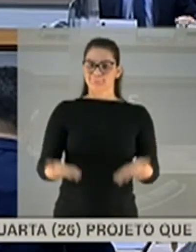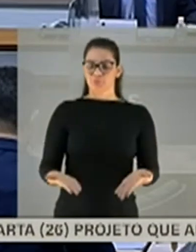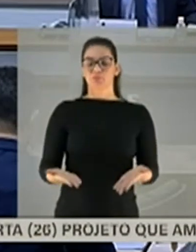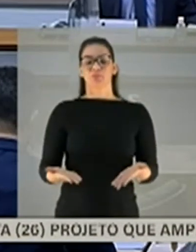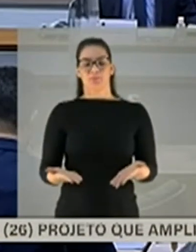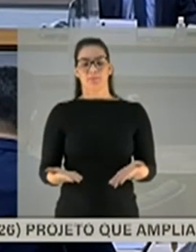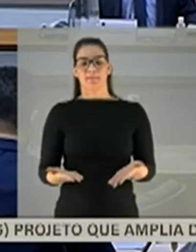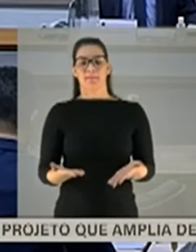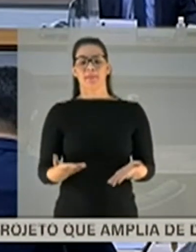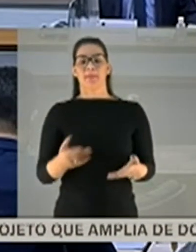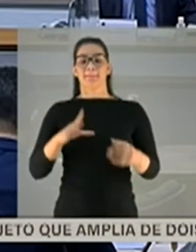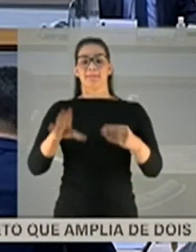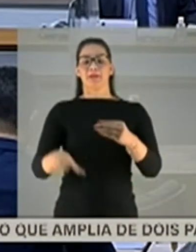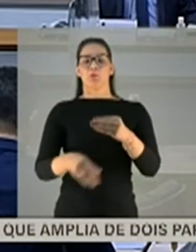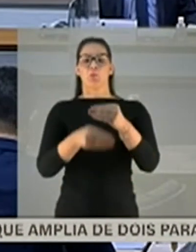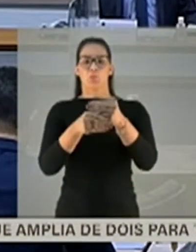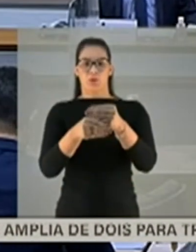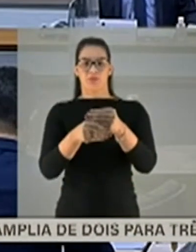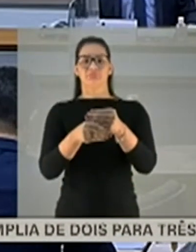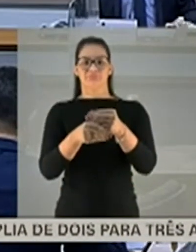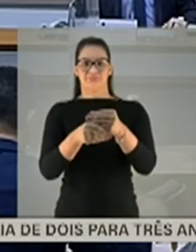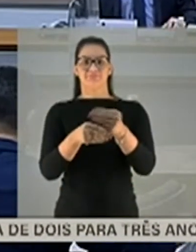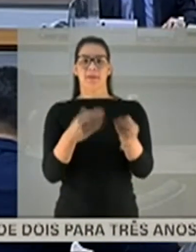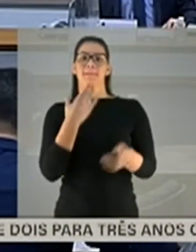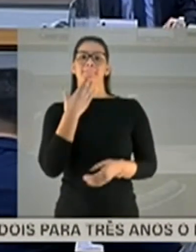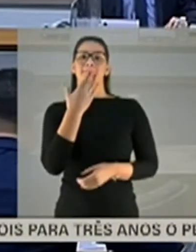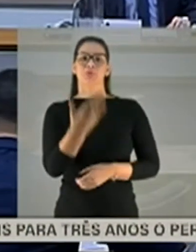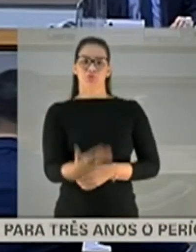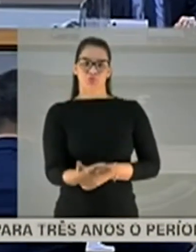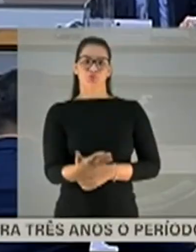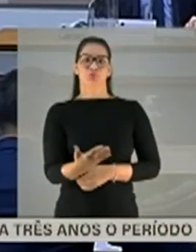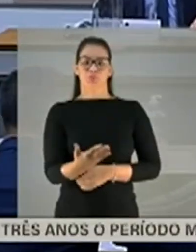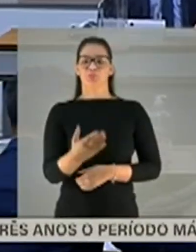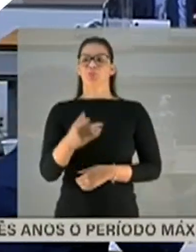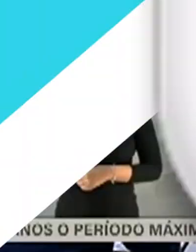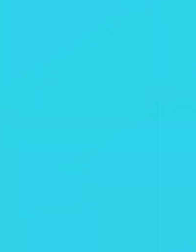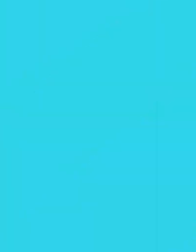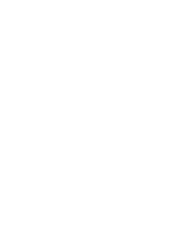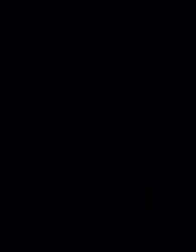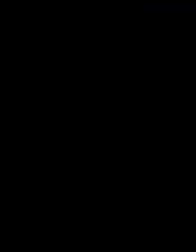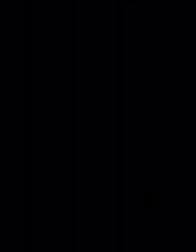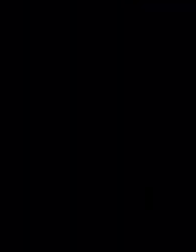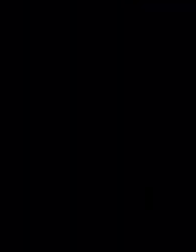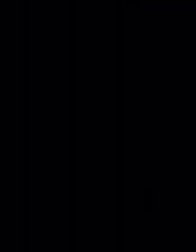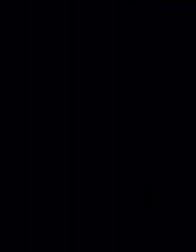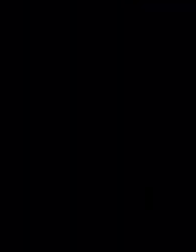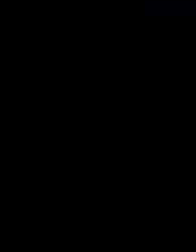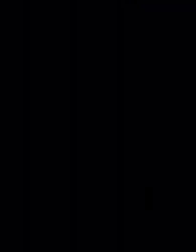para inclusão deste requerimento com os demais que vão ser apreciados.